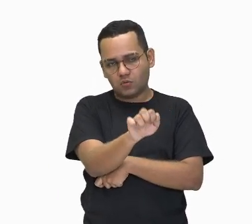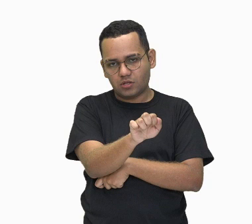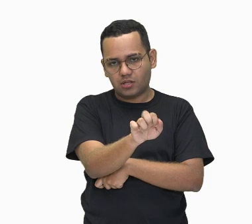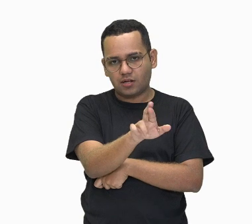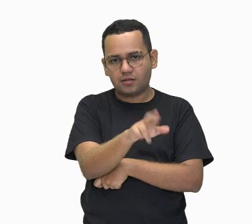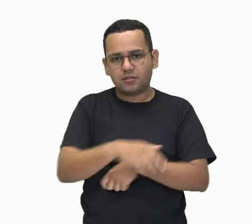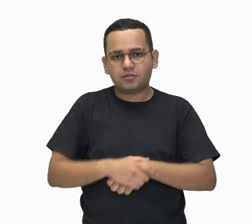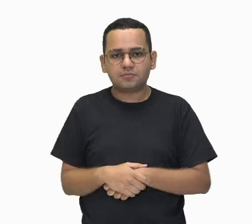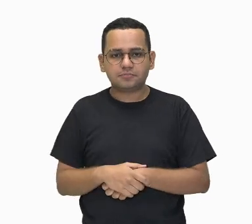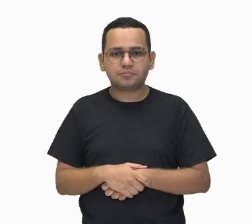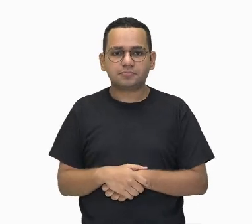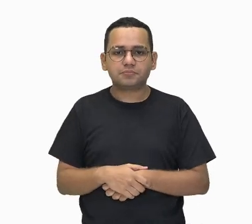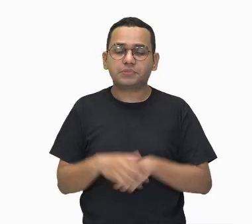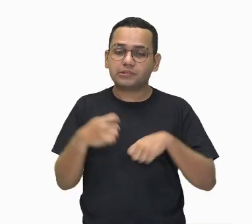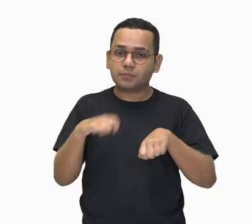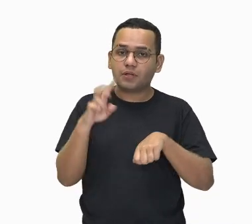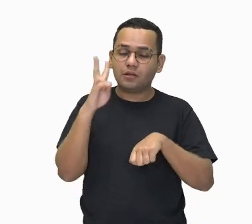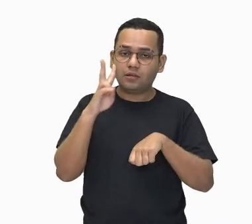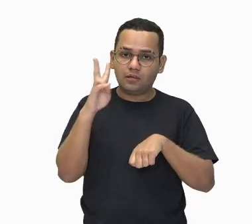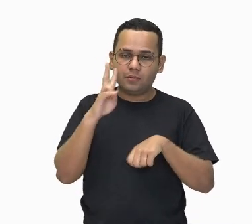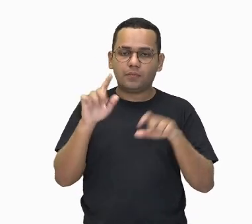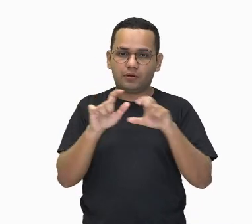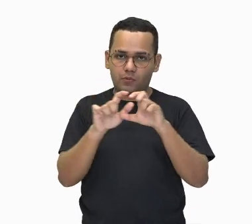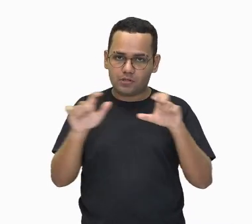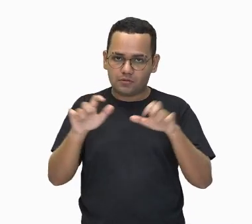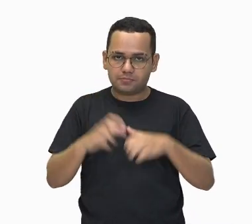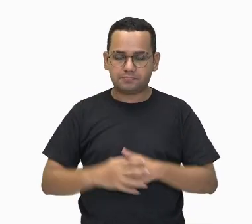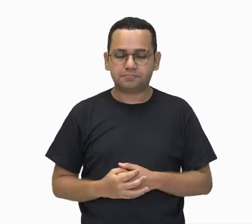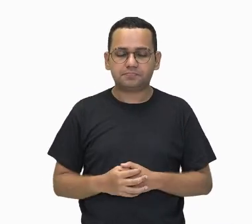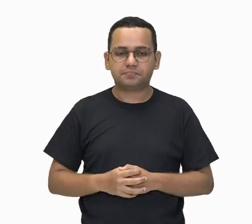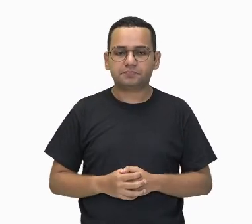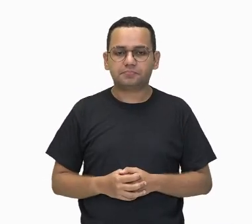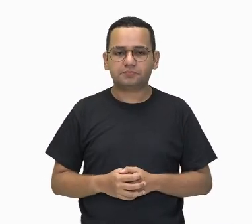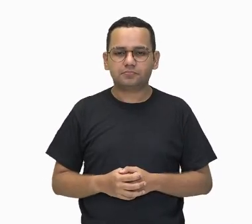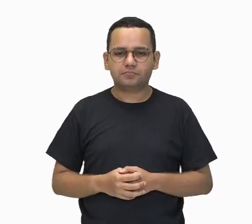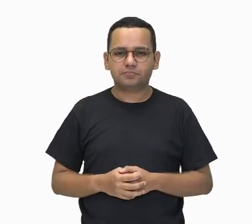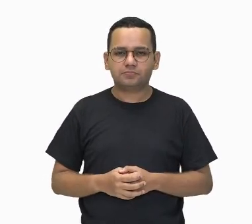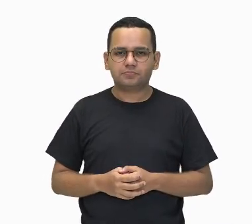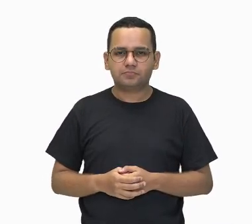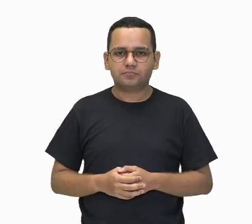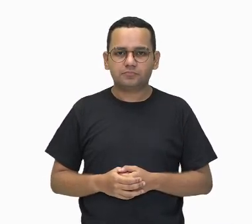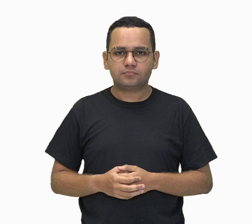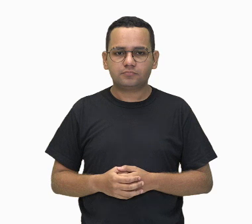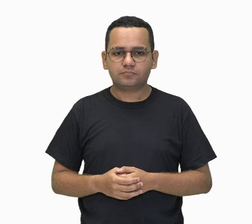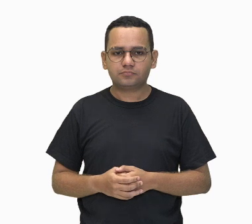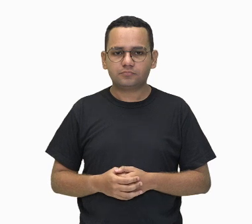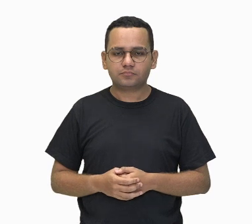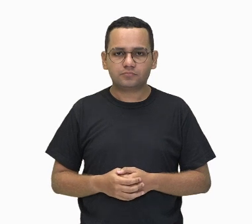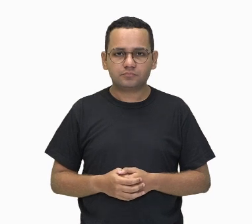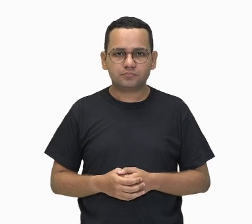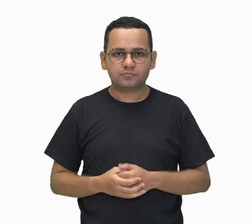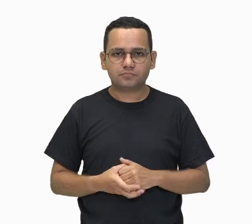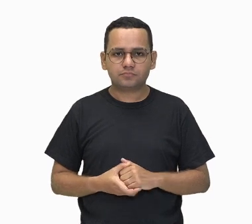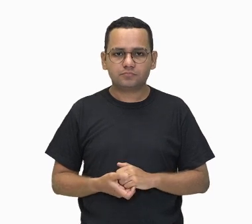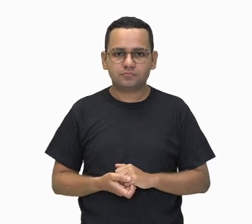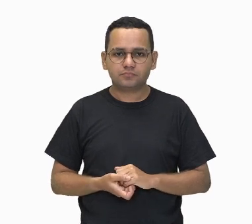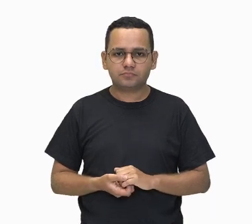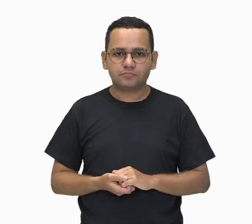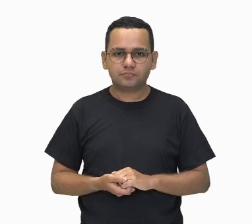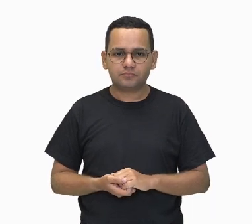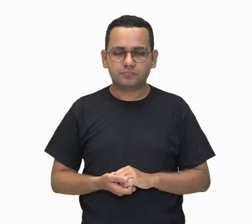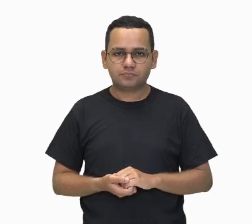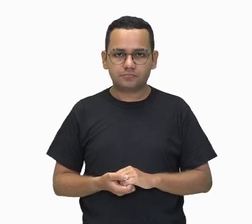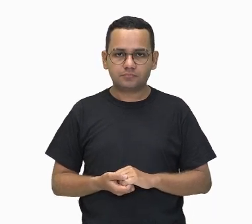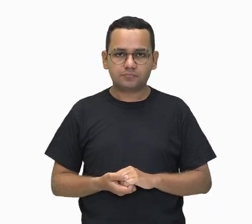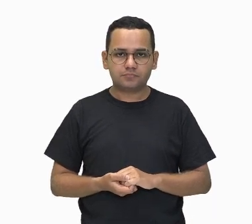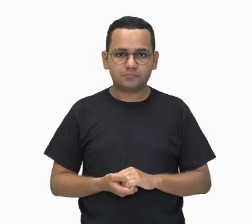da reta, tá? De uma maneira geral, a gente representa, então, o coeficiente, a